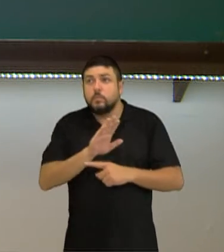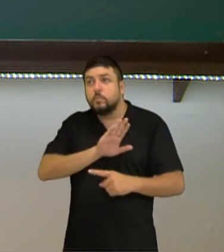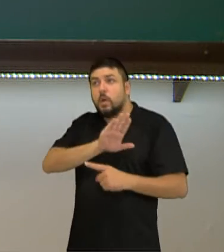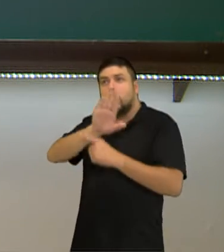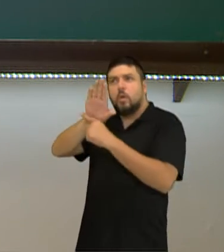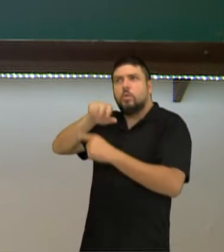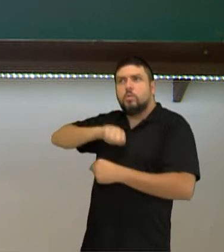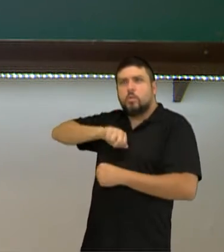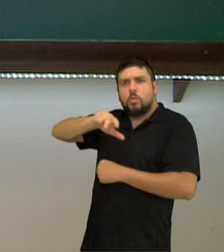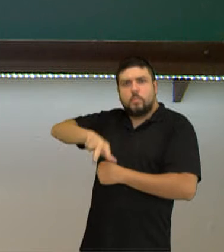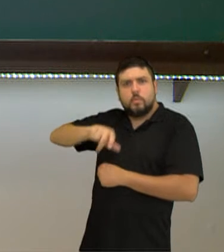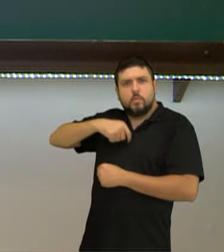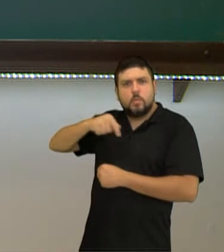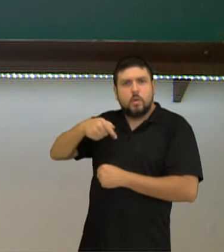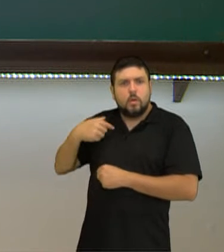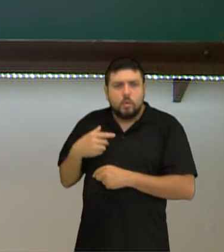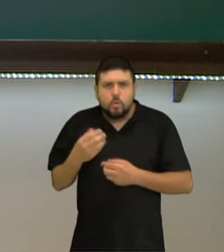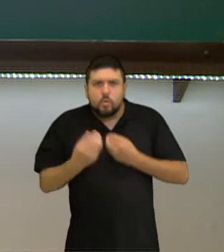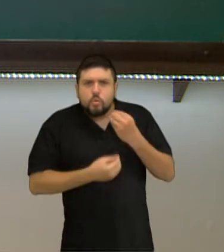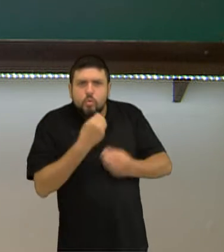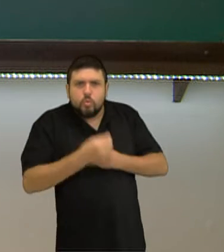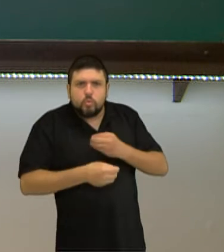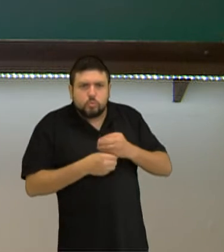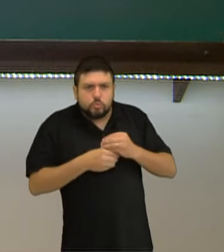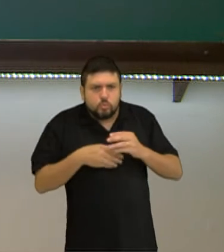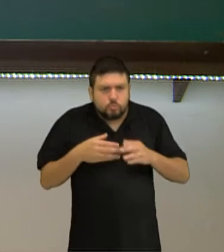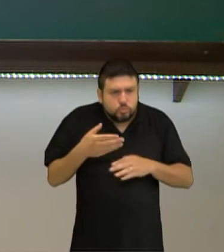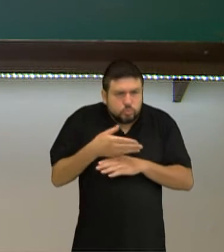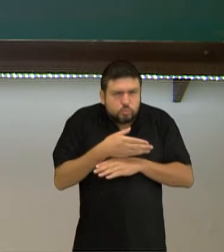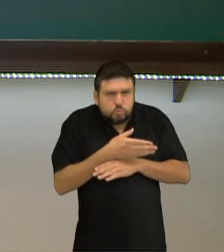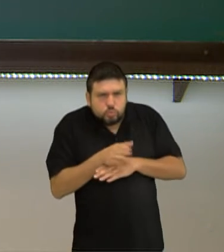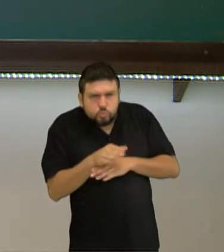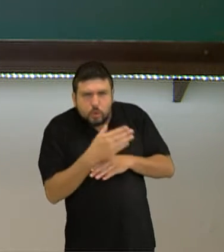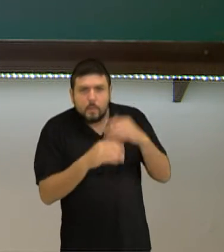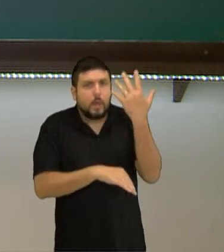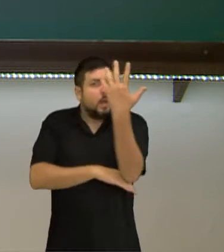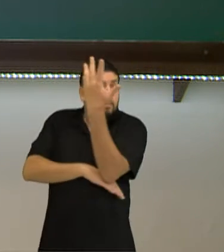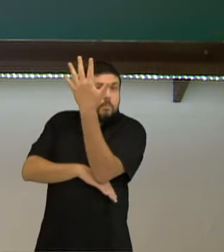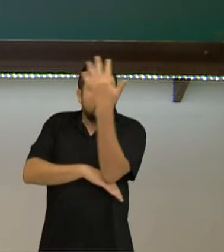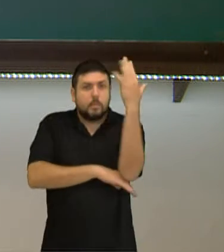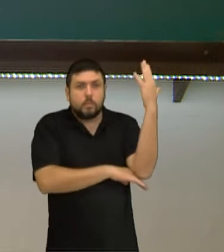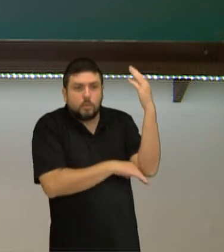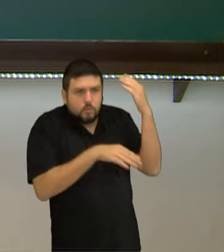nessa ocupação do território no interior do Brasil. Então, a partir do momento que eles vão